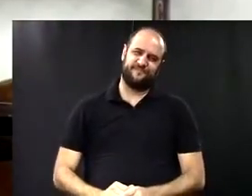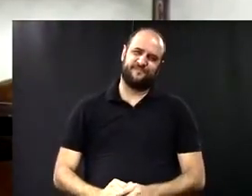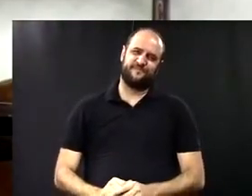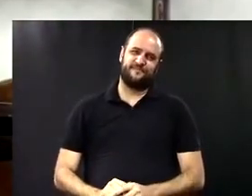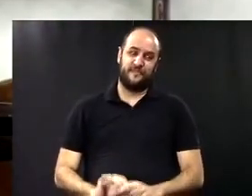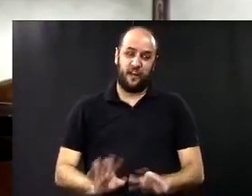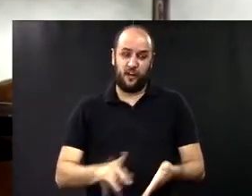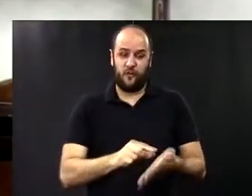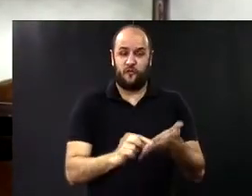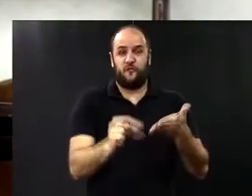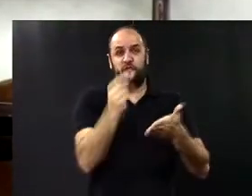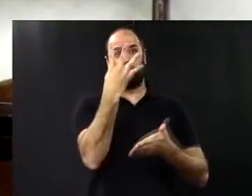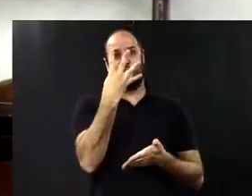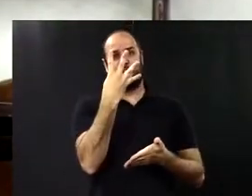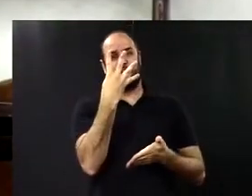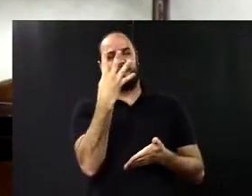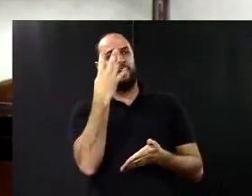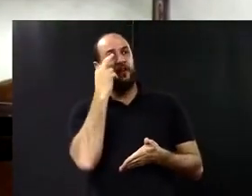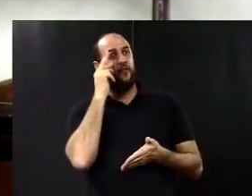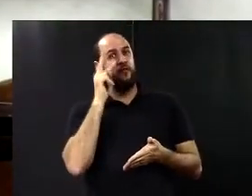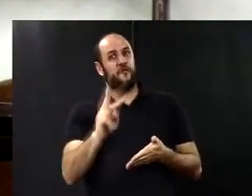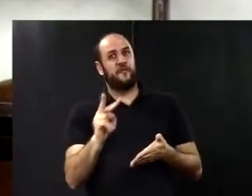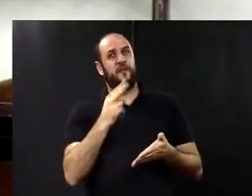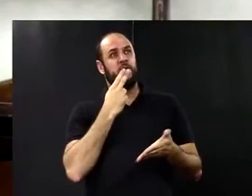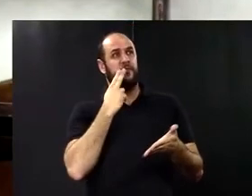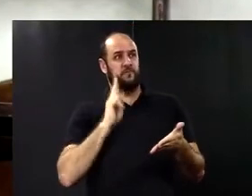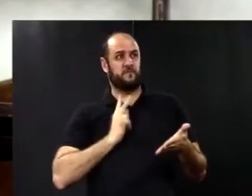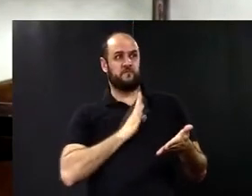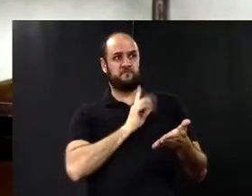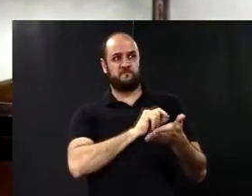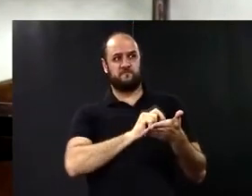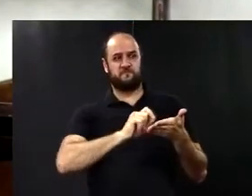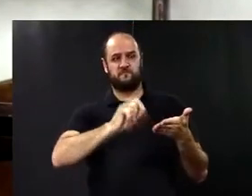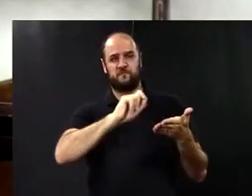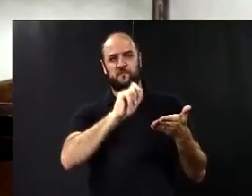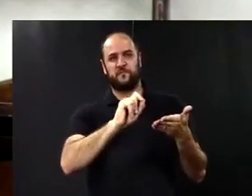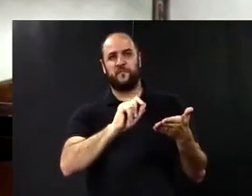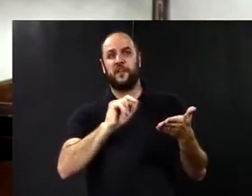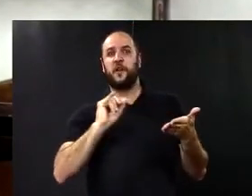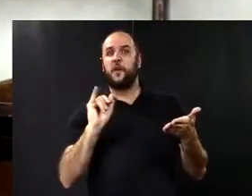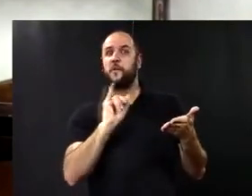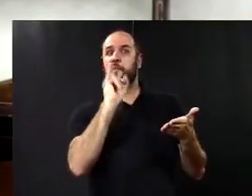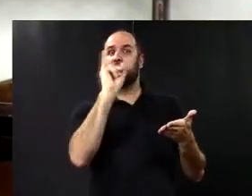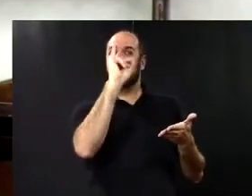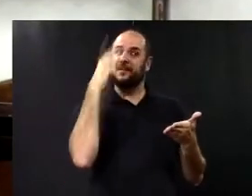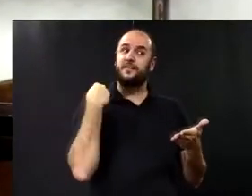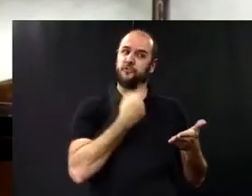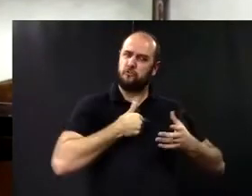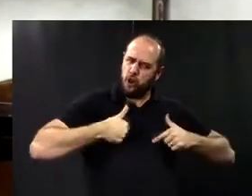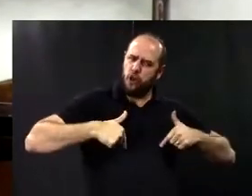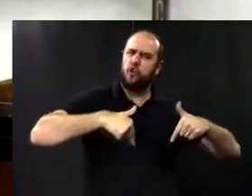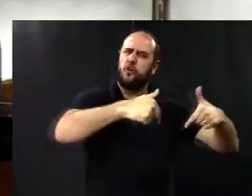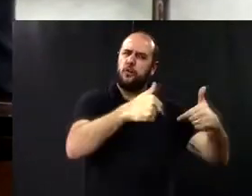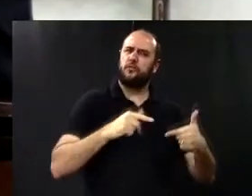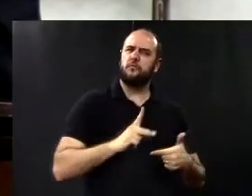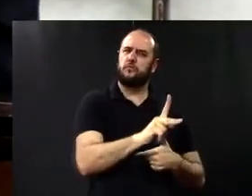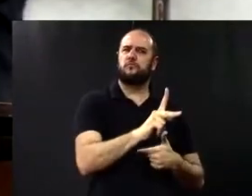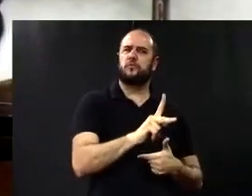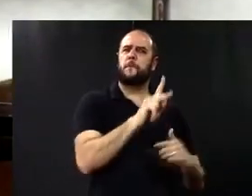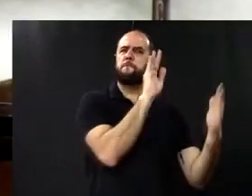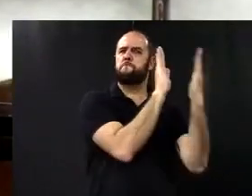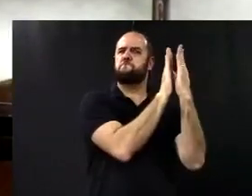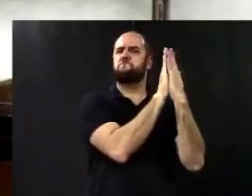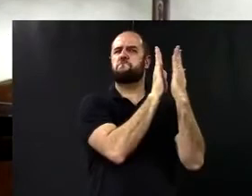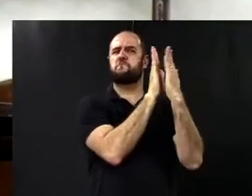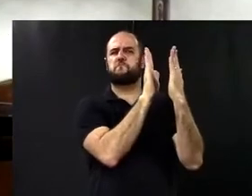versículo 4, então o autor vai nos mostrar a importância de nós lutarmos contra esse pecado. E nós